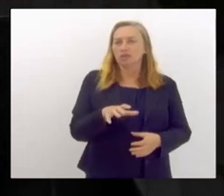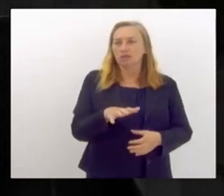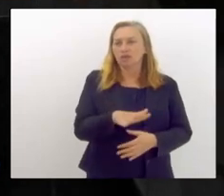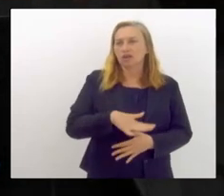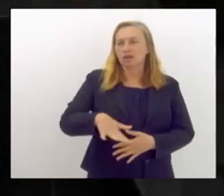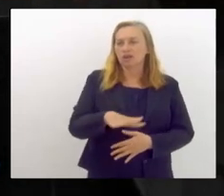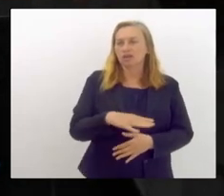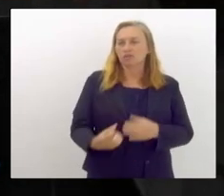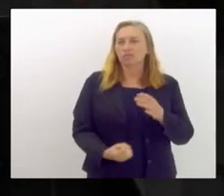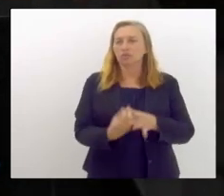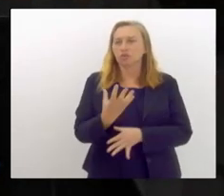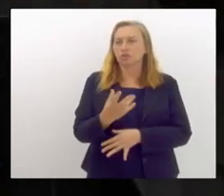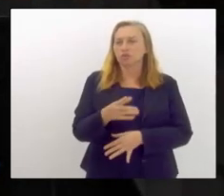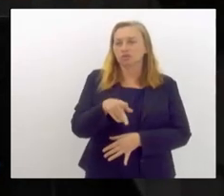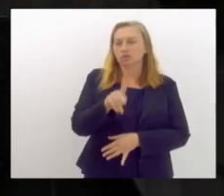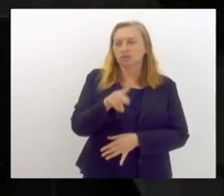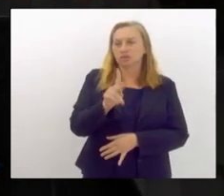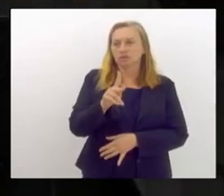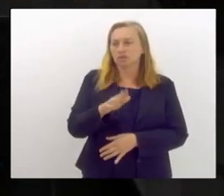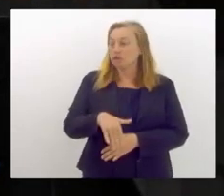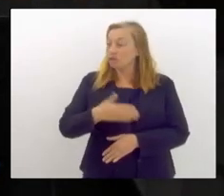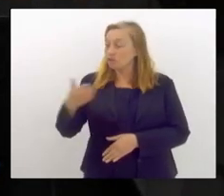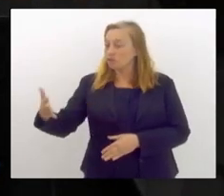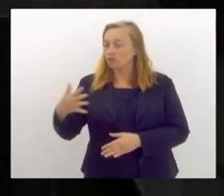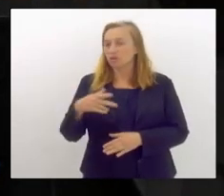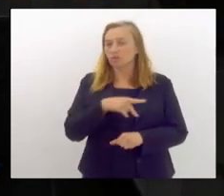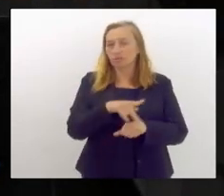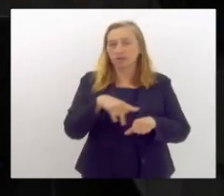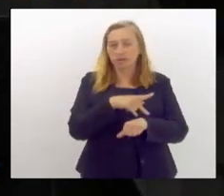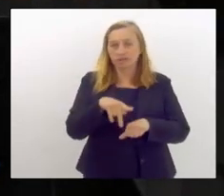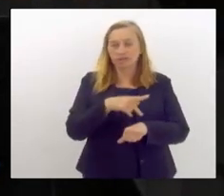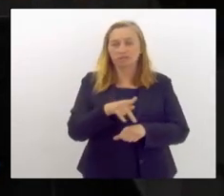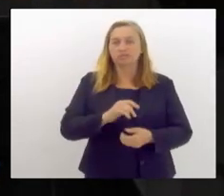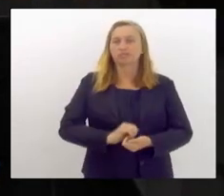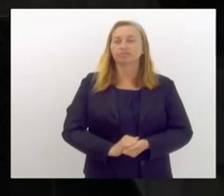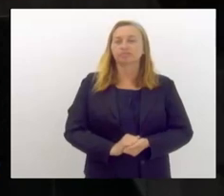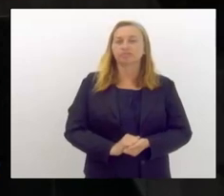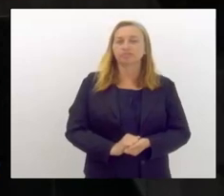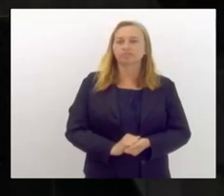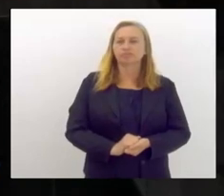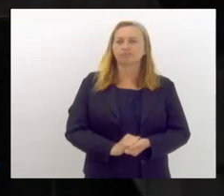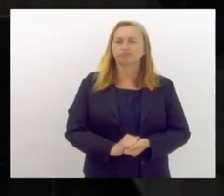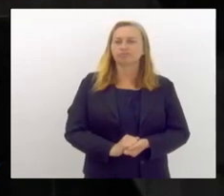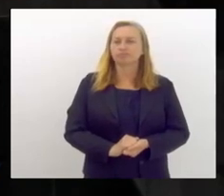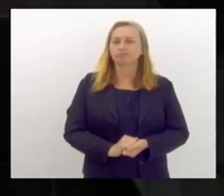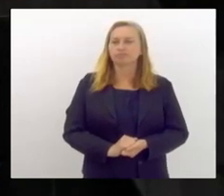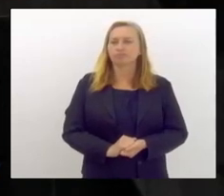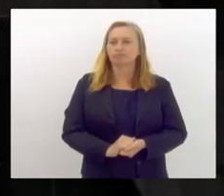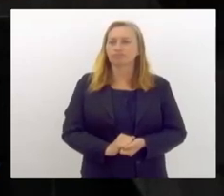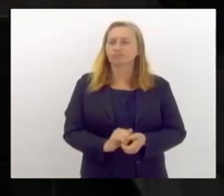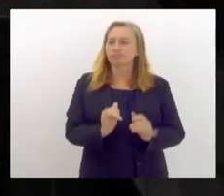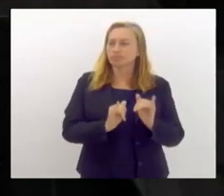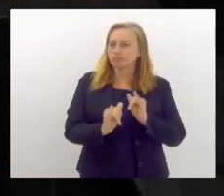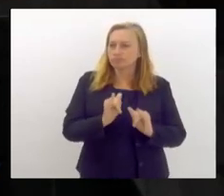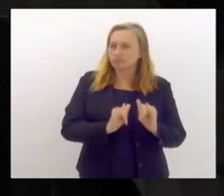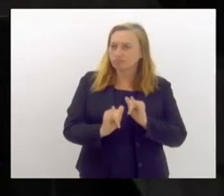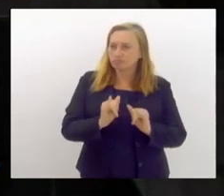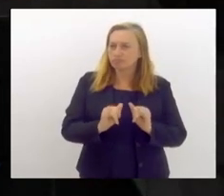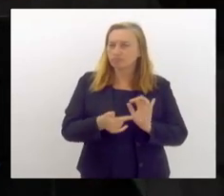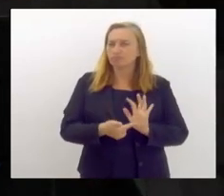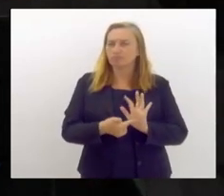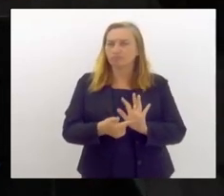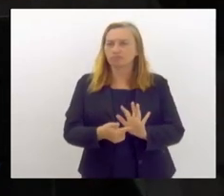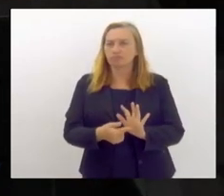no exterior, afretamentos feitos no exterior. Esses valores são lançados pela